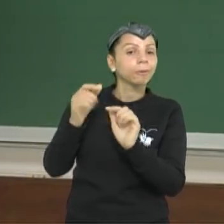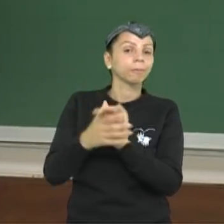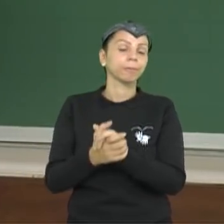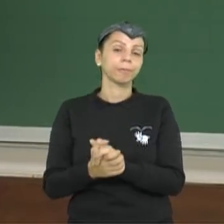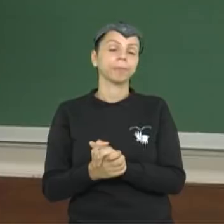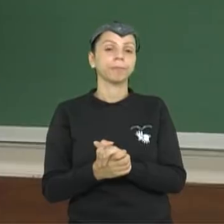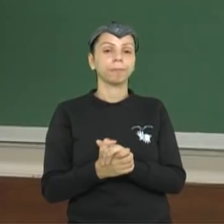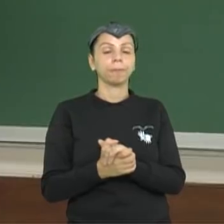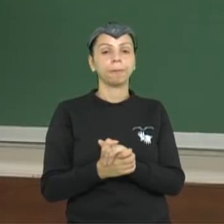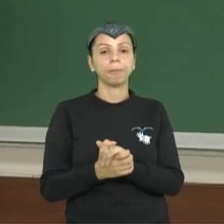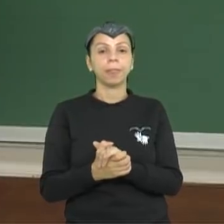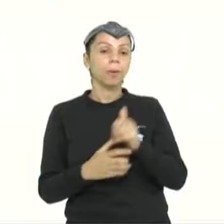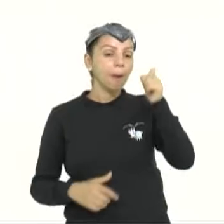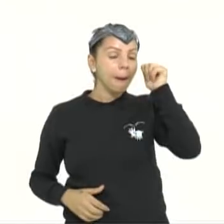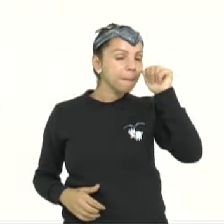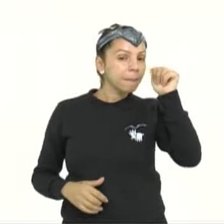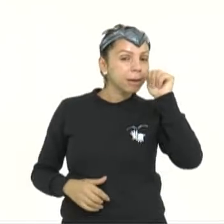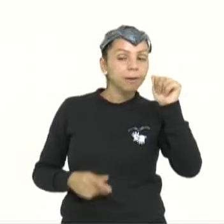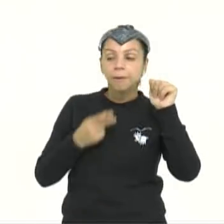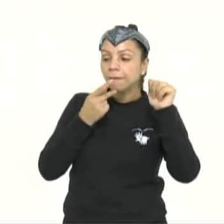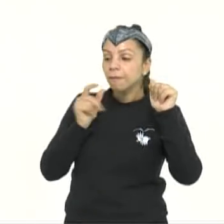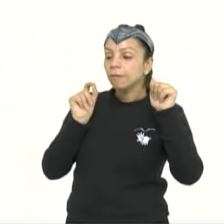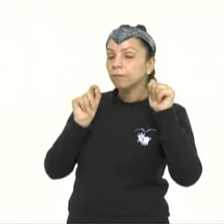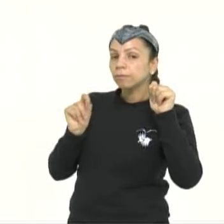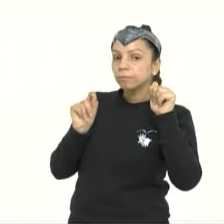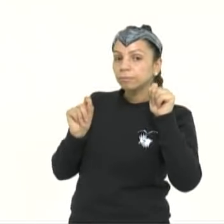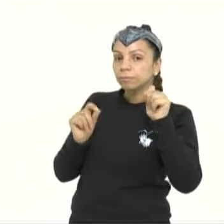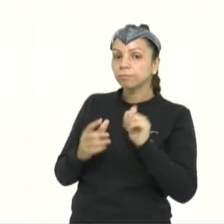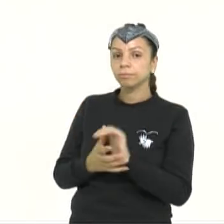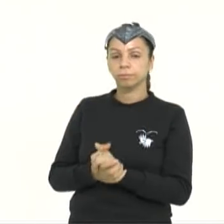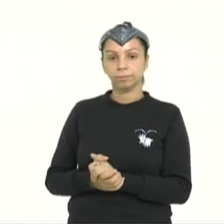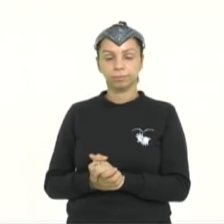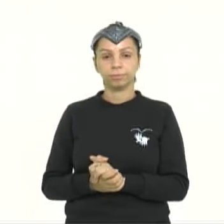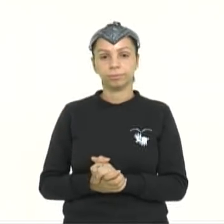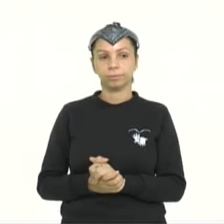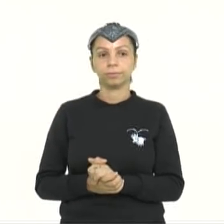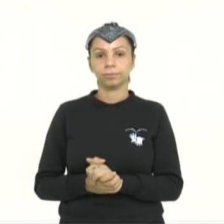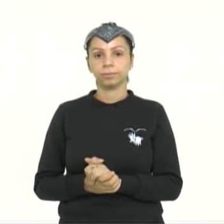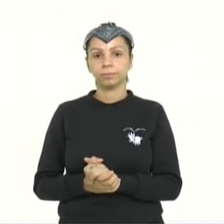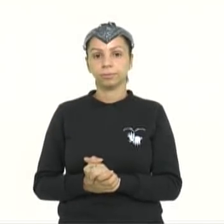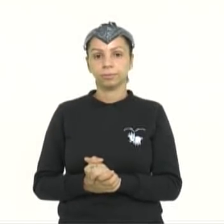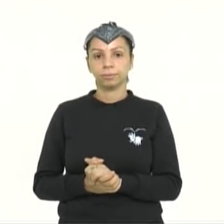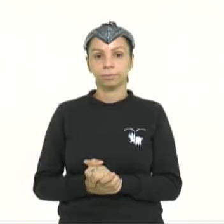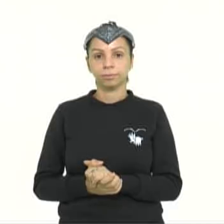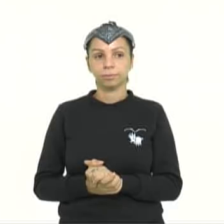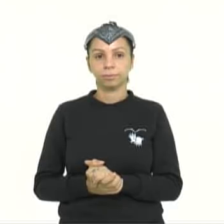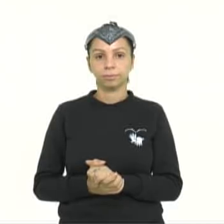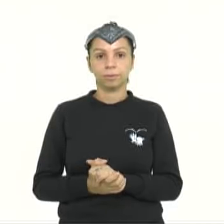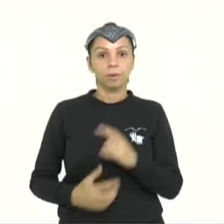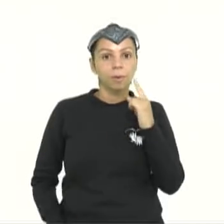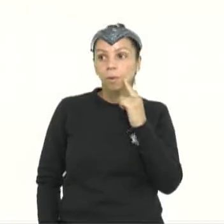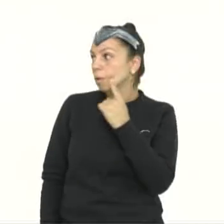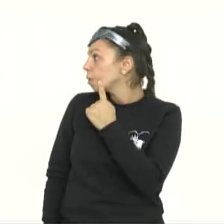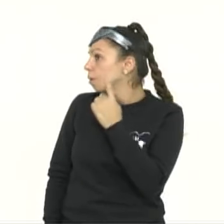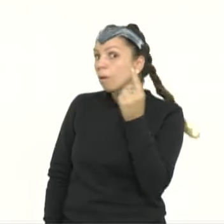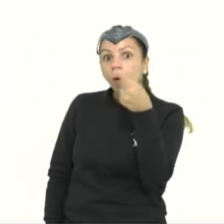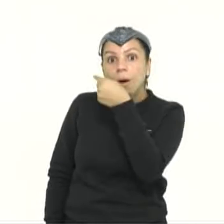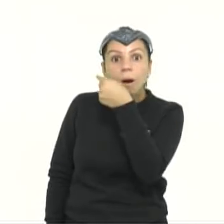uma delas, preocupada, fala assim: Don't look back. look back, não olhe para